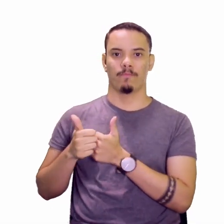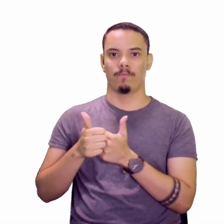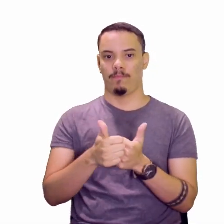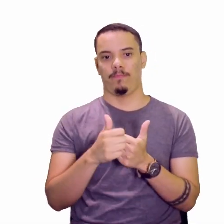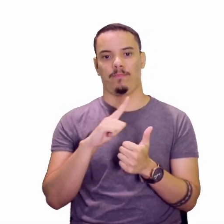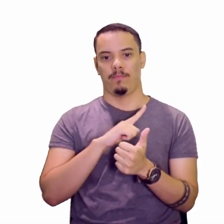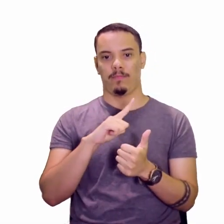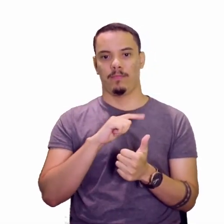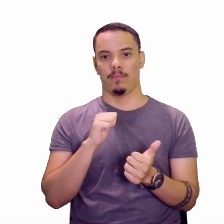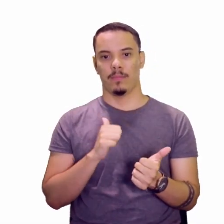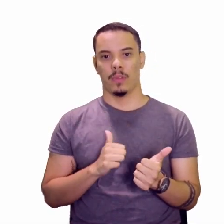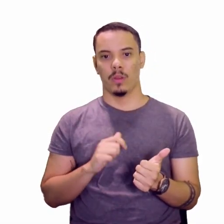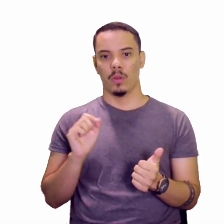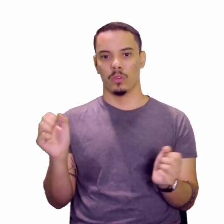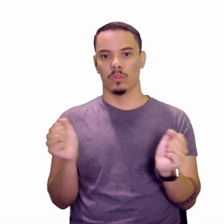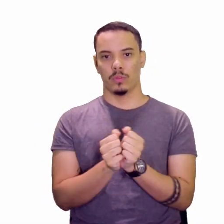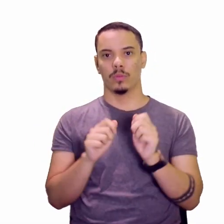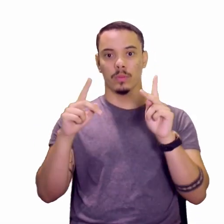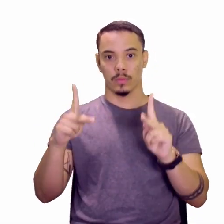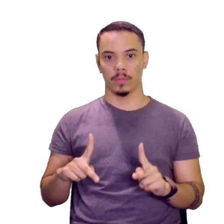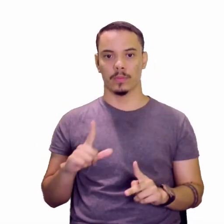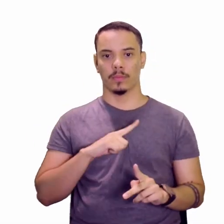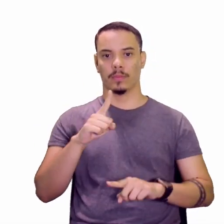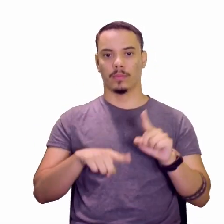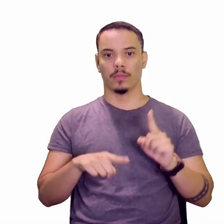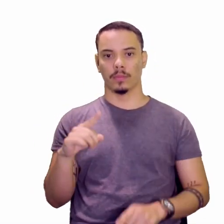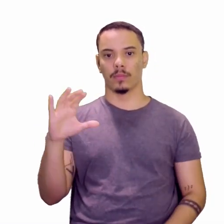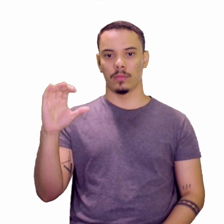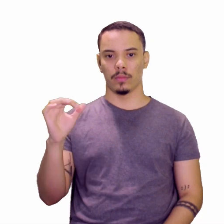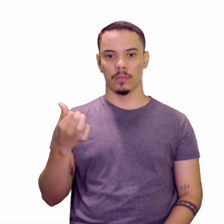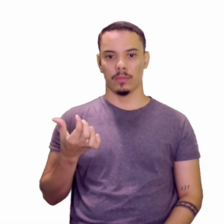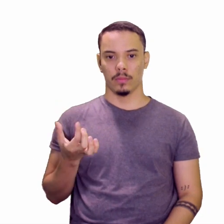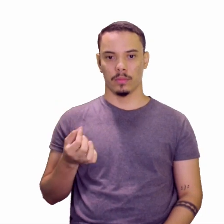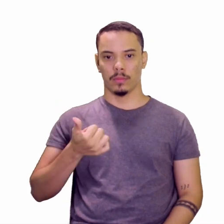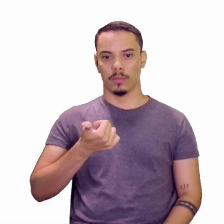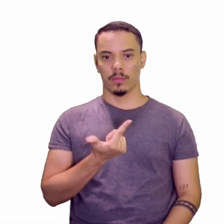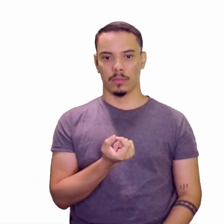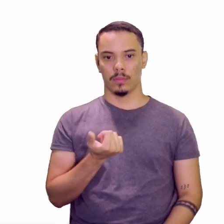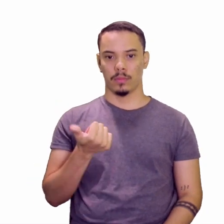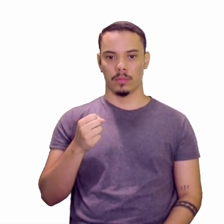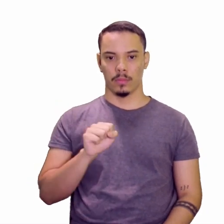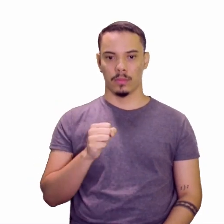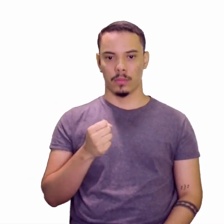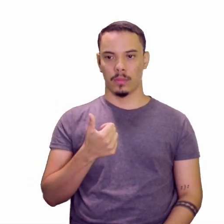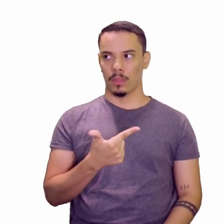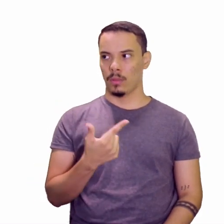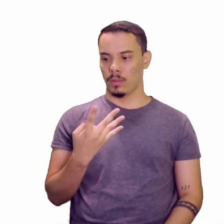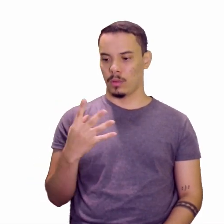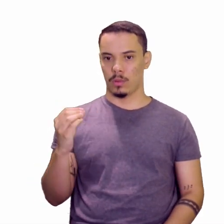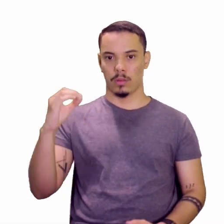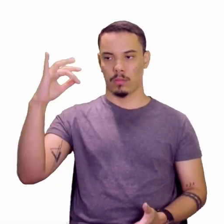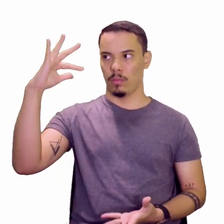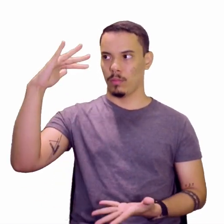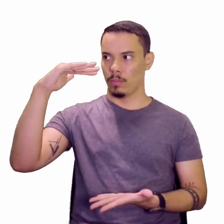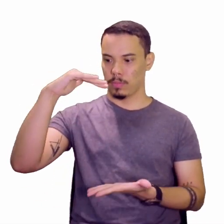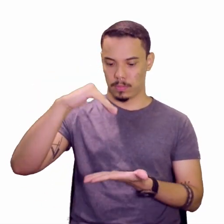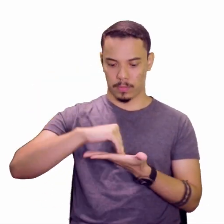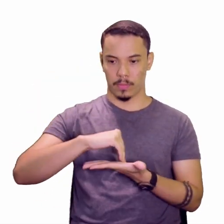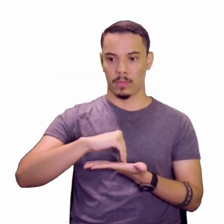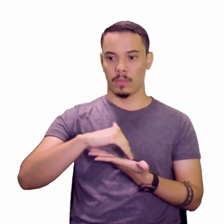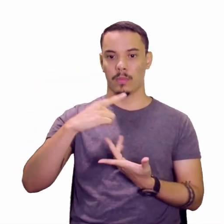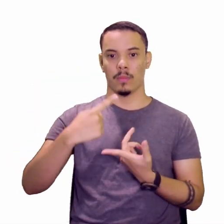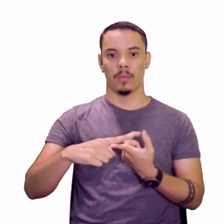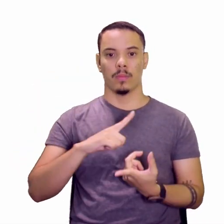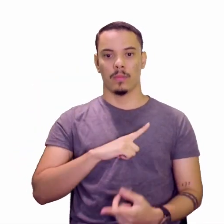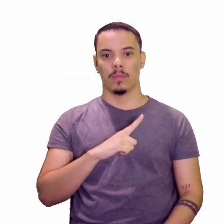uma posição variando de 60 em 60 metros. O que não dá 60 metros por segundo, porque 60